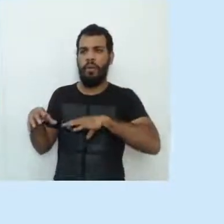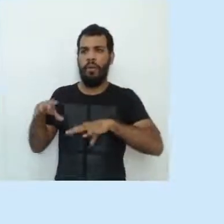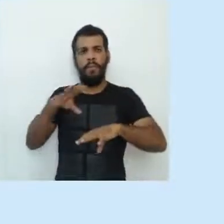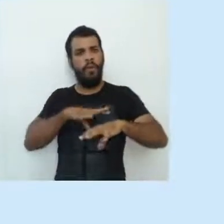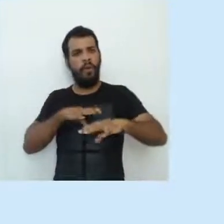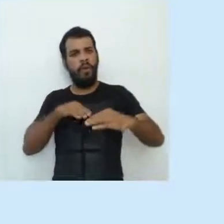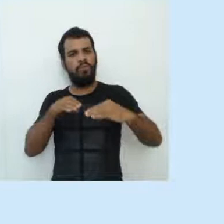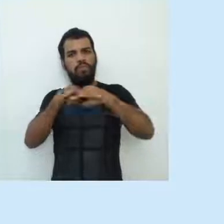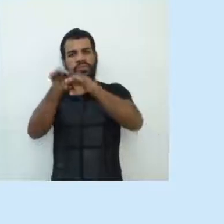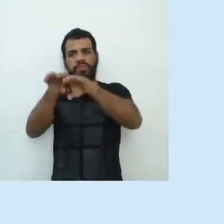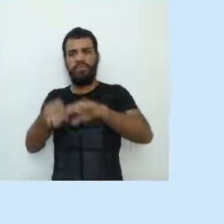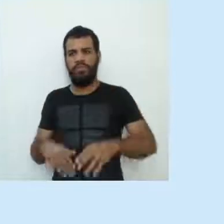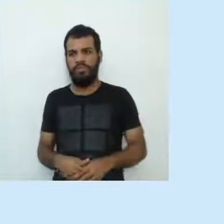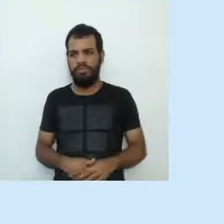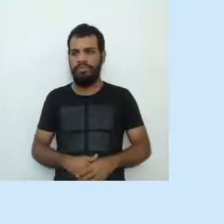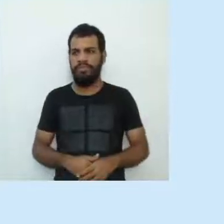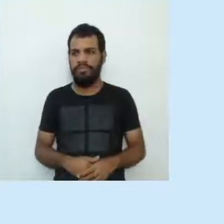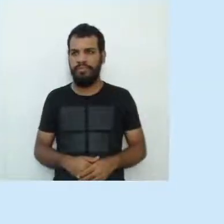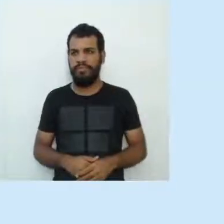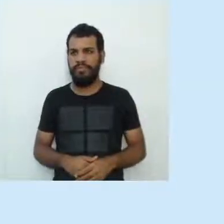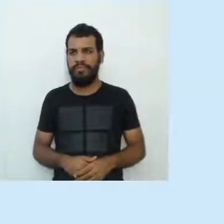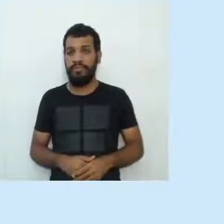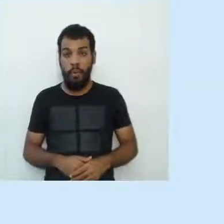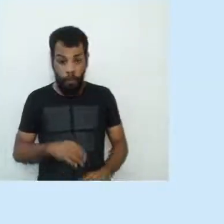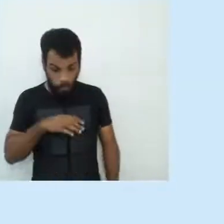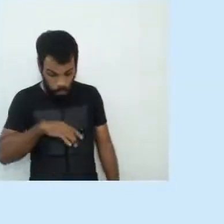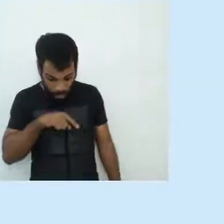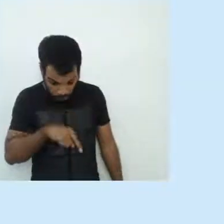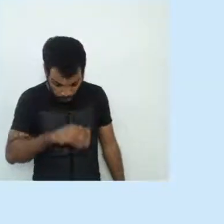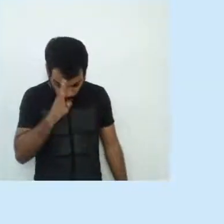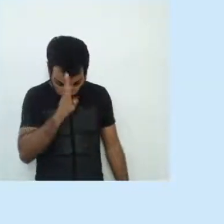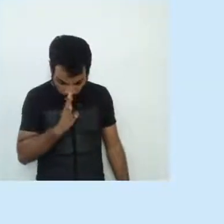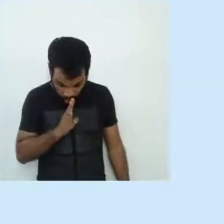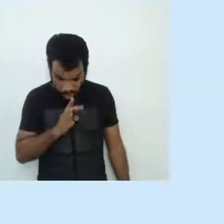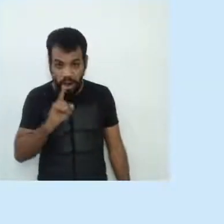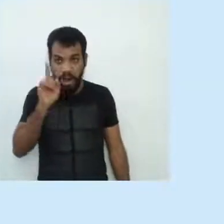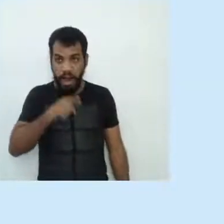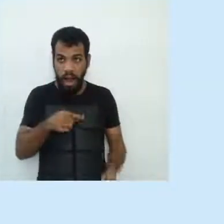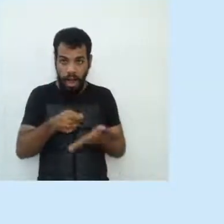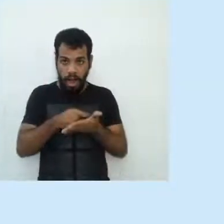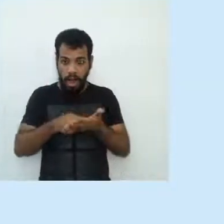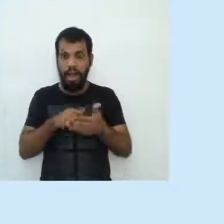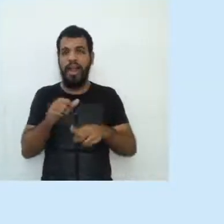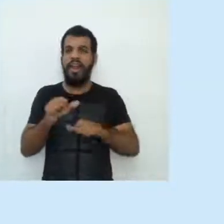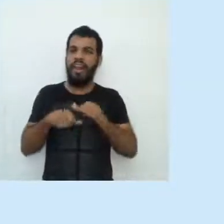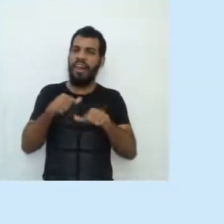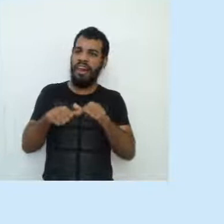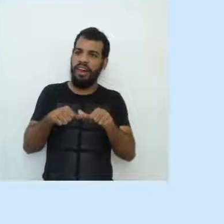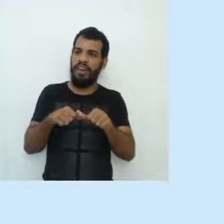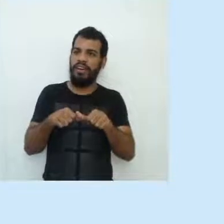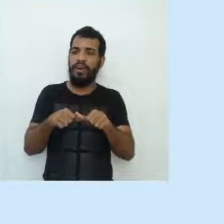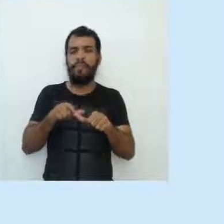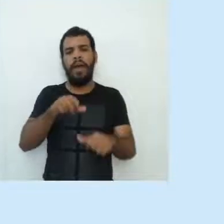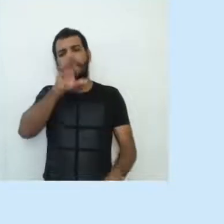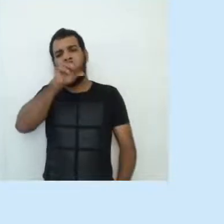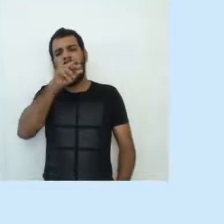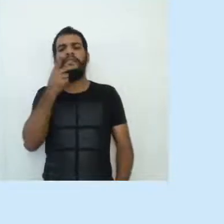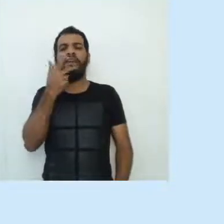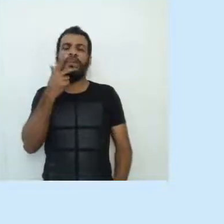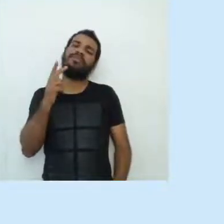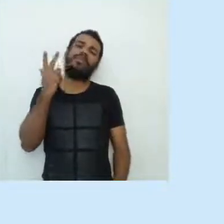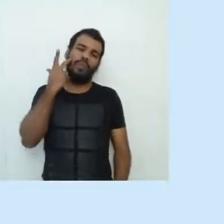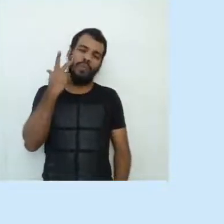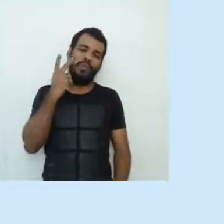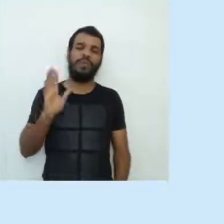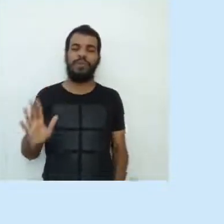países. Esse português brasileiro, ele se modifica na escrita. a fala permanece a mesma, né? Afinal